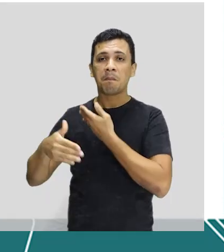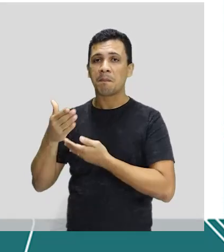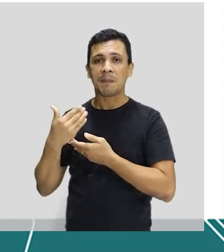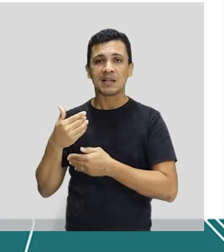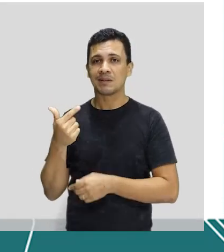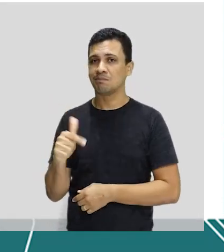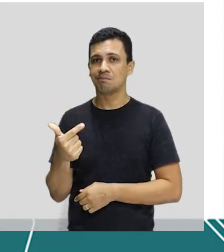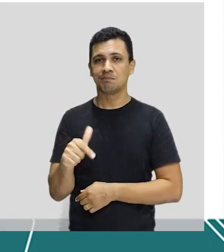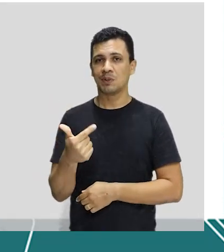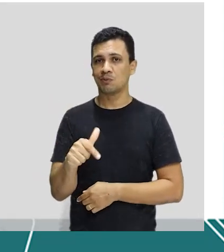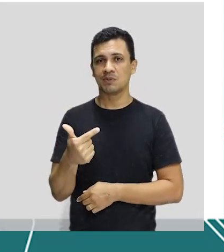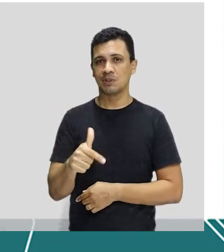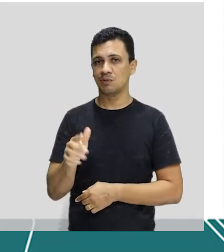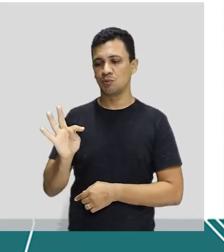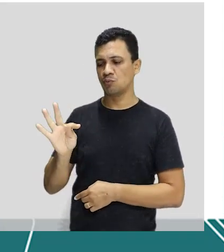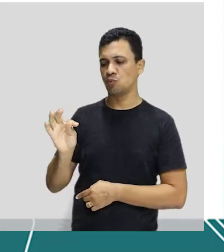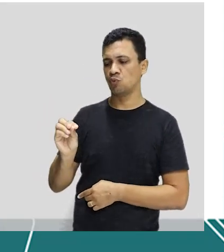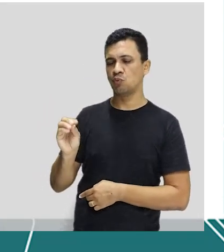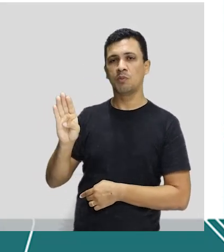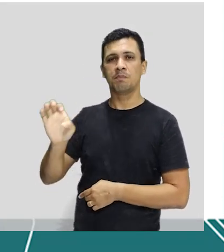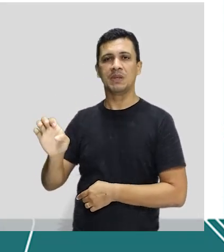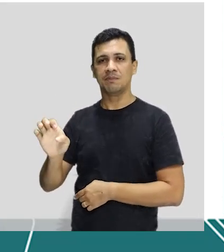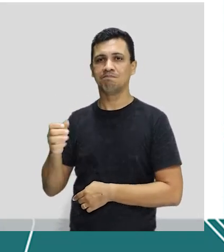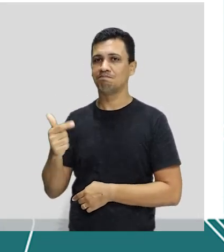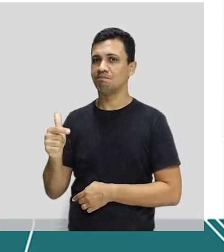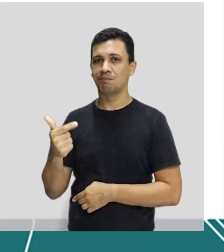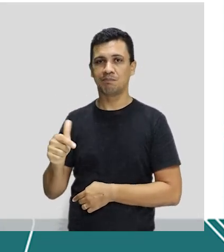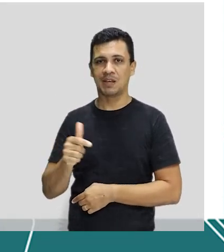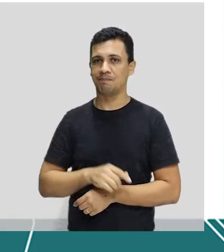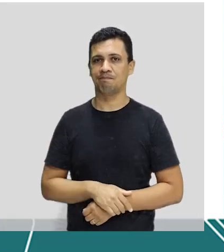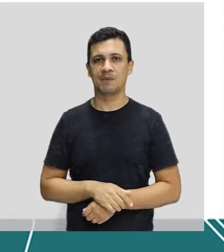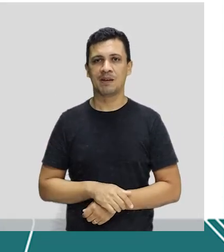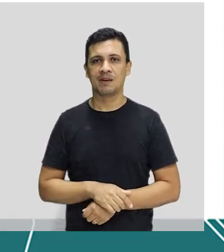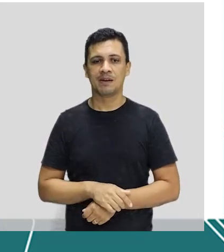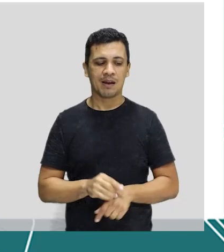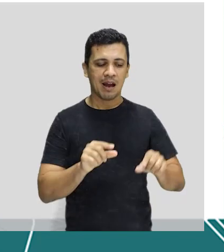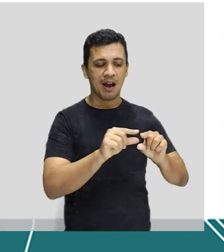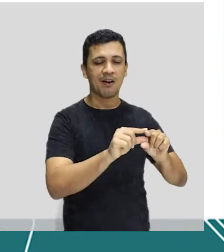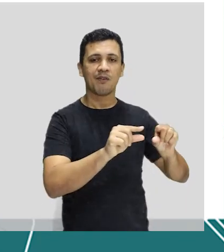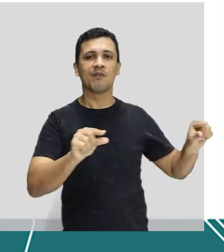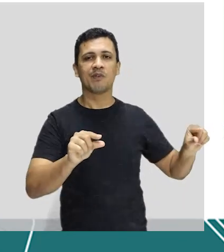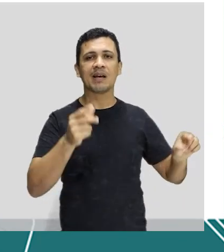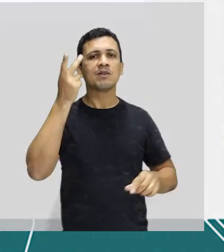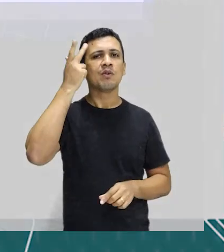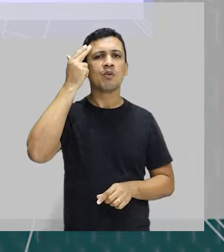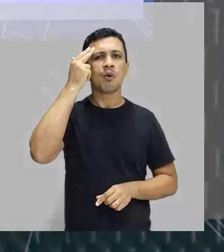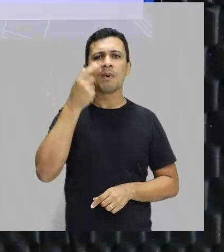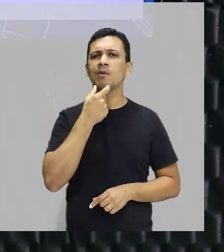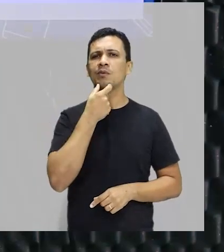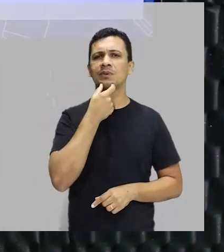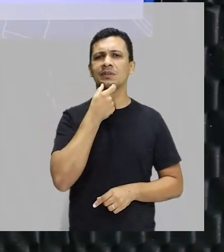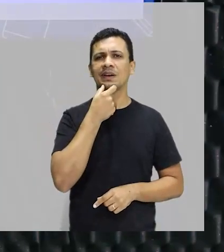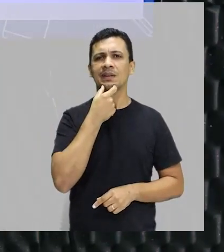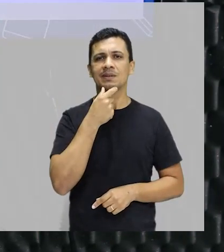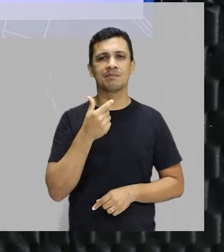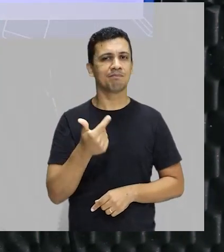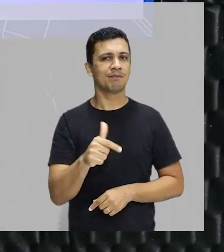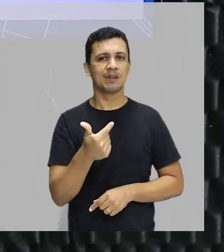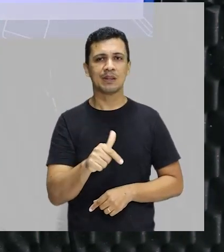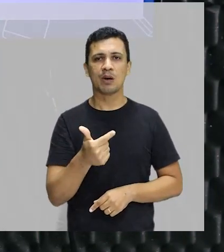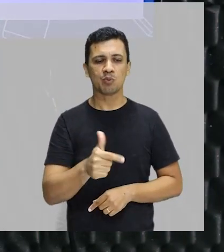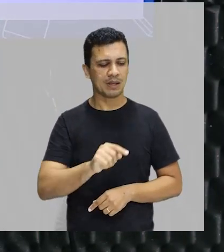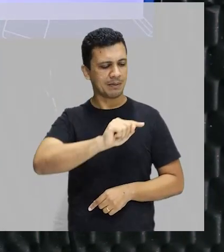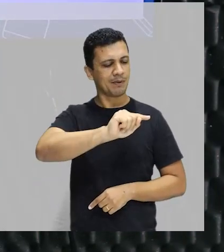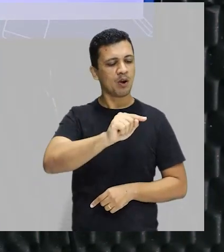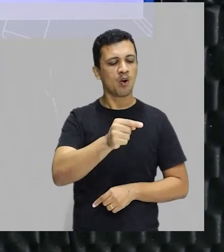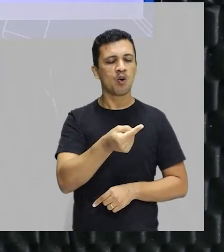quando nós falamos de forma afirmativa. Tá? A forma afirmativa em inglês do verbo to be só se